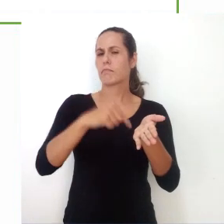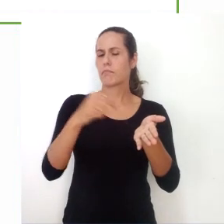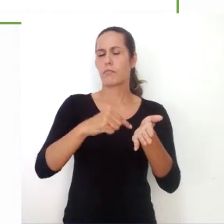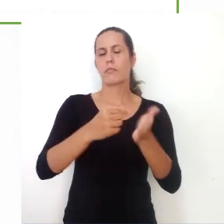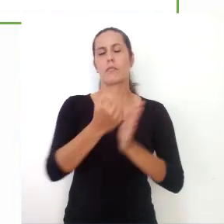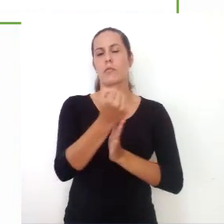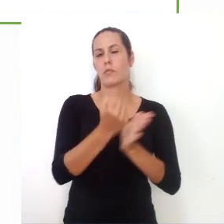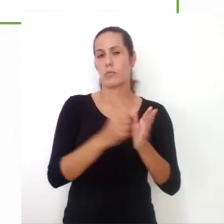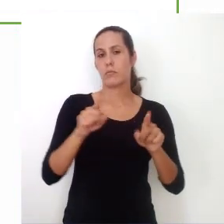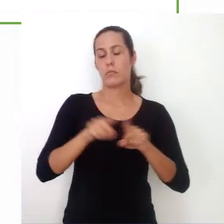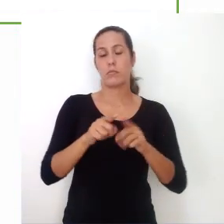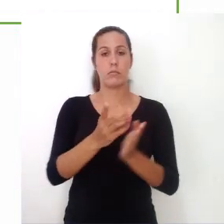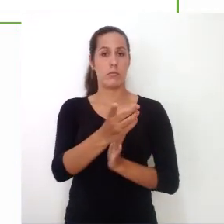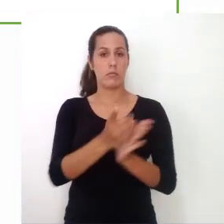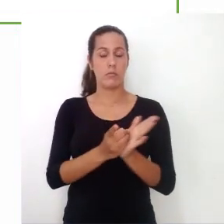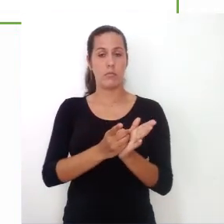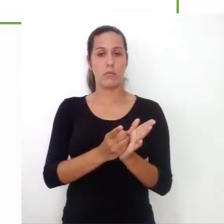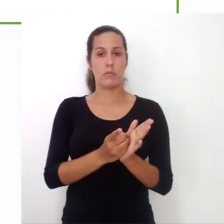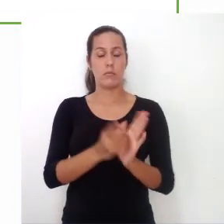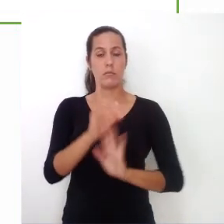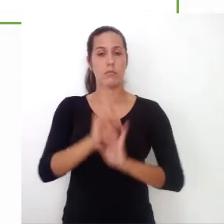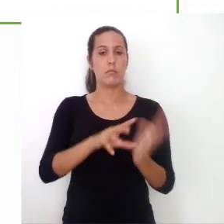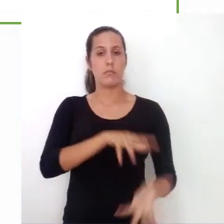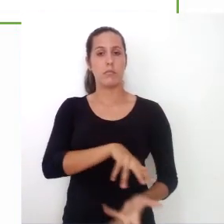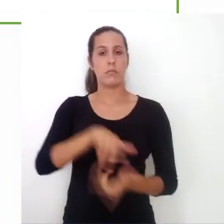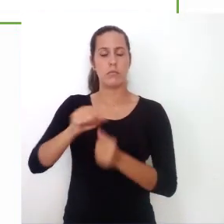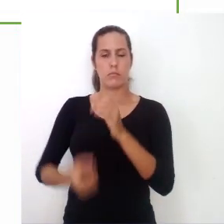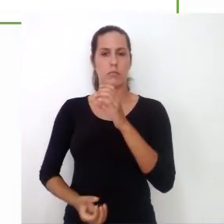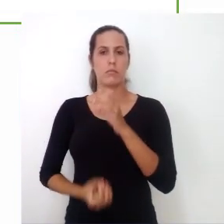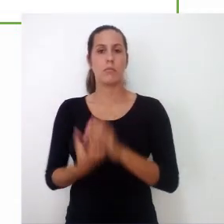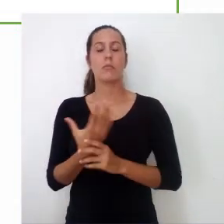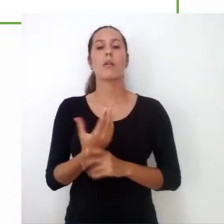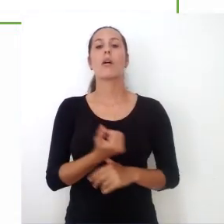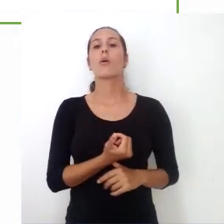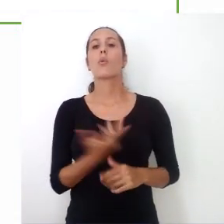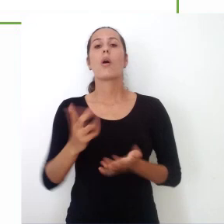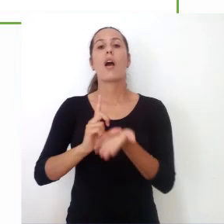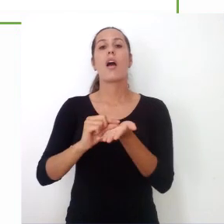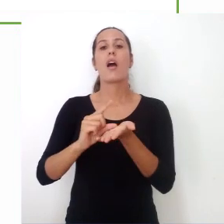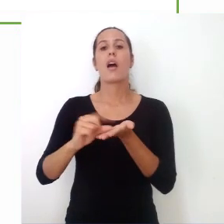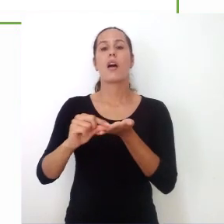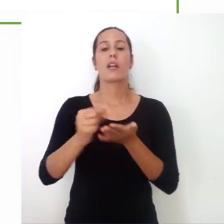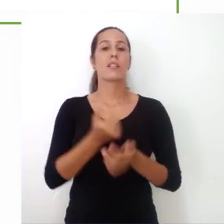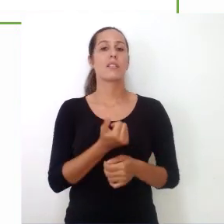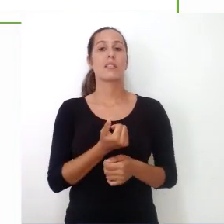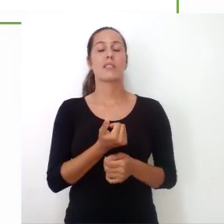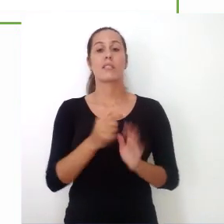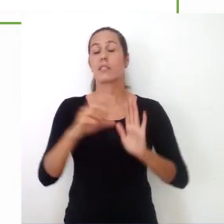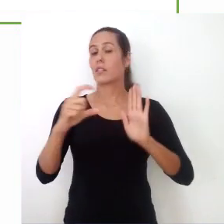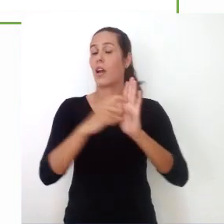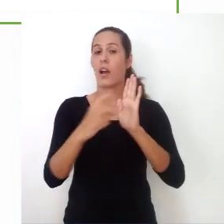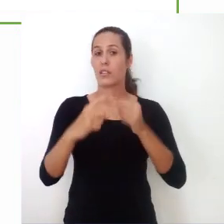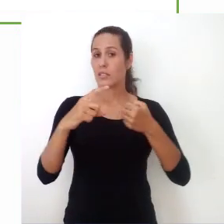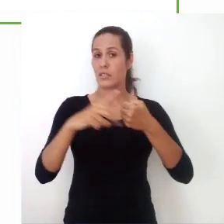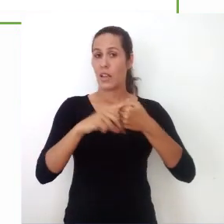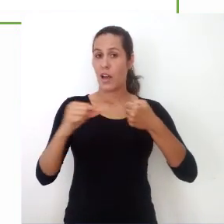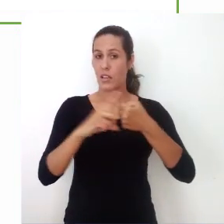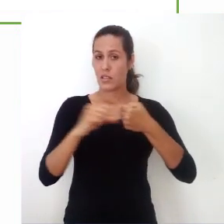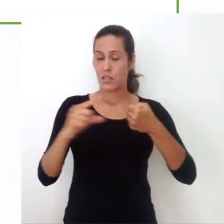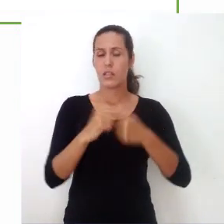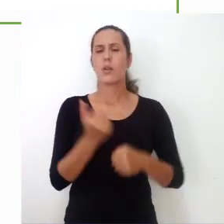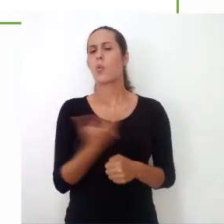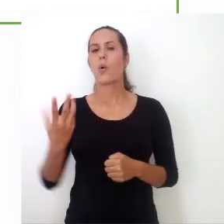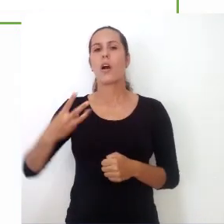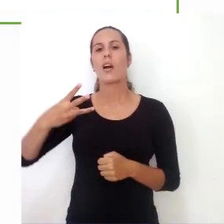Declaração Universal dos Direitos Humanos, ele contém com 30 artigos. A declaração é considerada